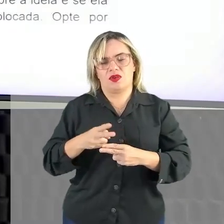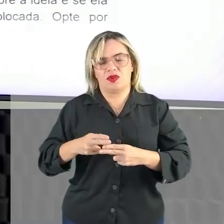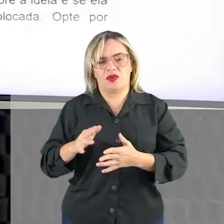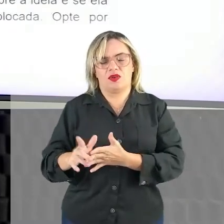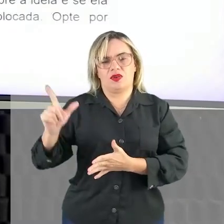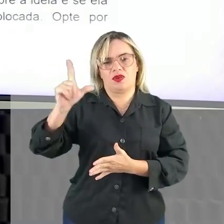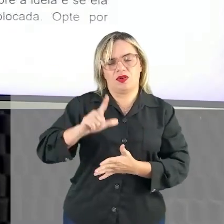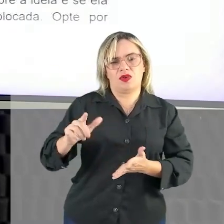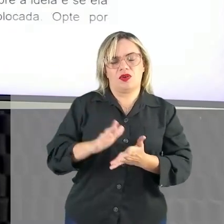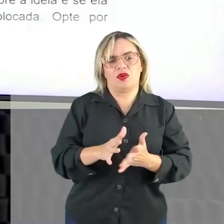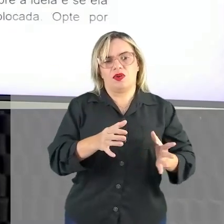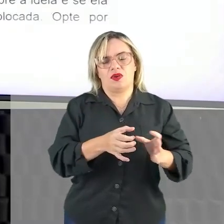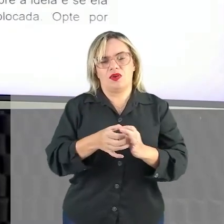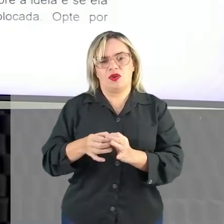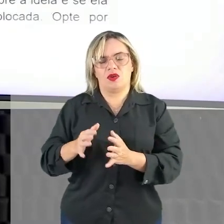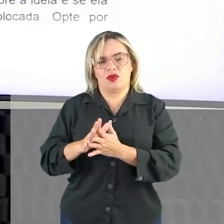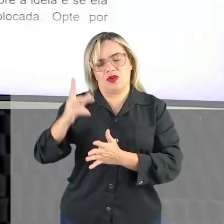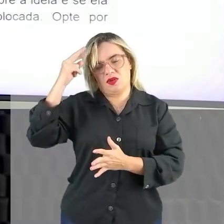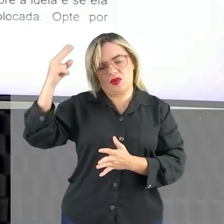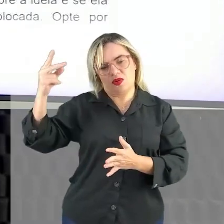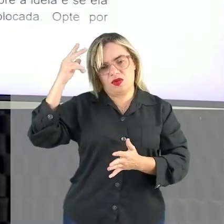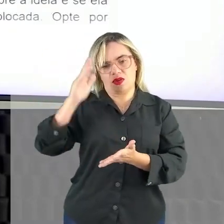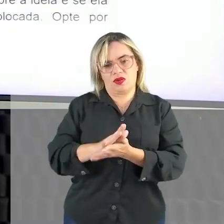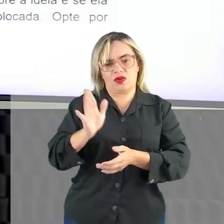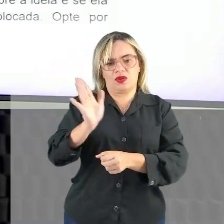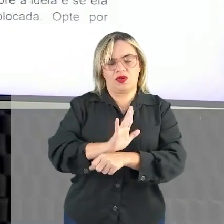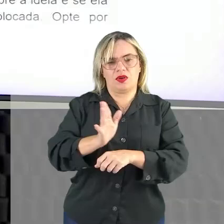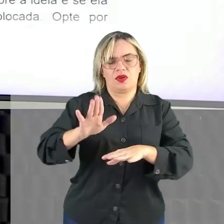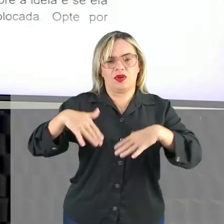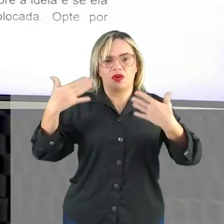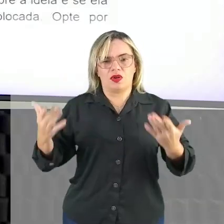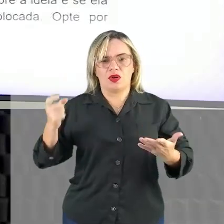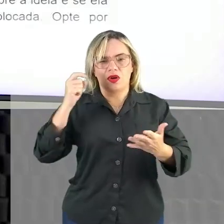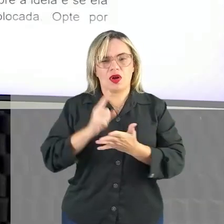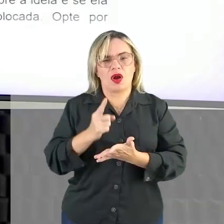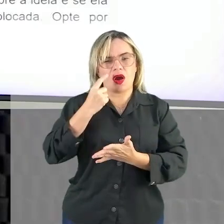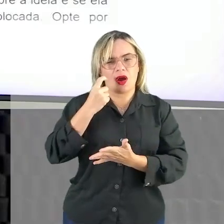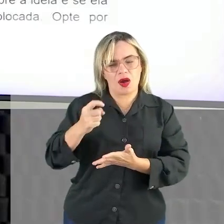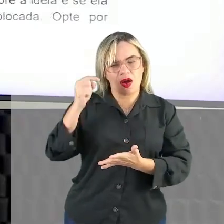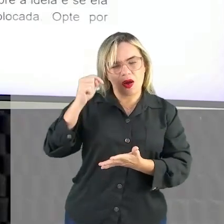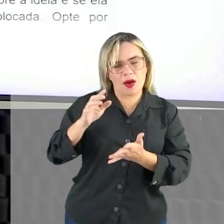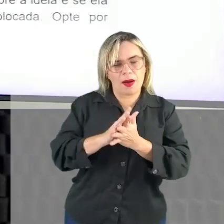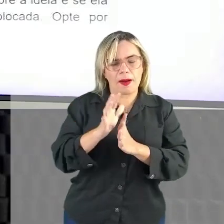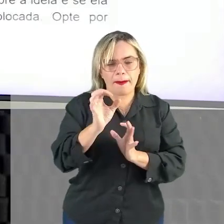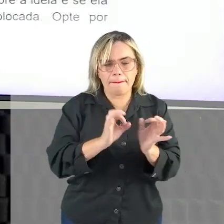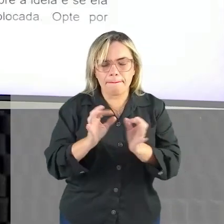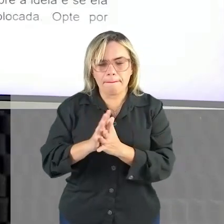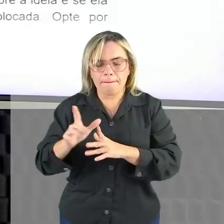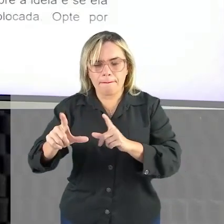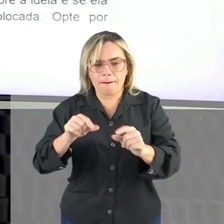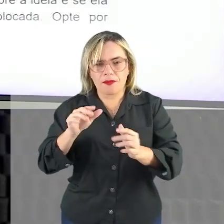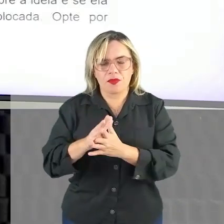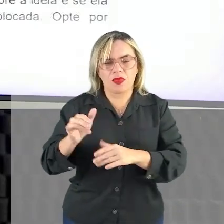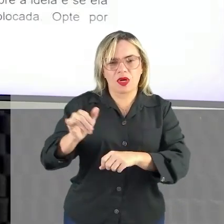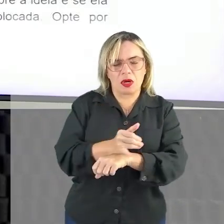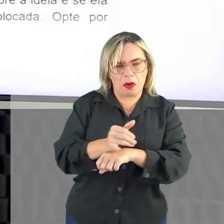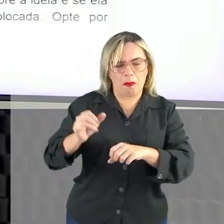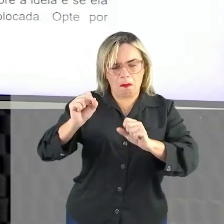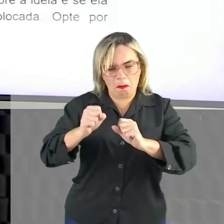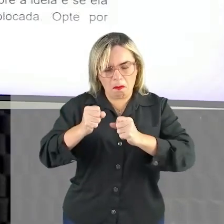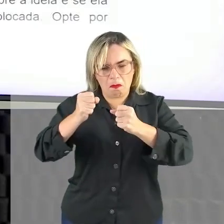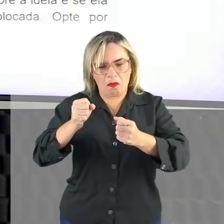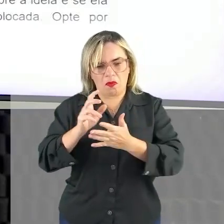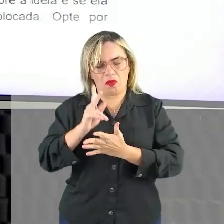de contextos históricos não sejam importantes, mas é interessante que você faça a seleção e organização de estratégias potentes